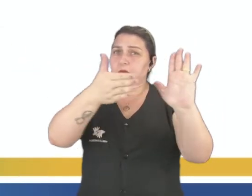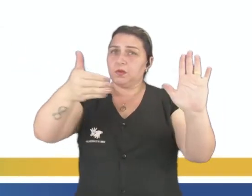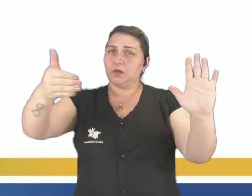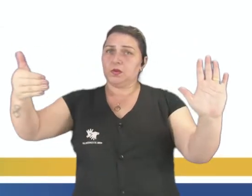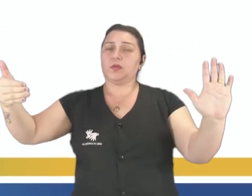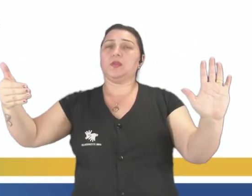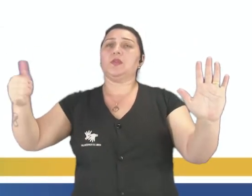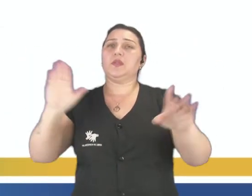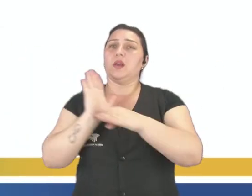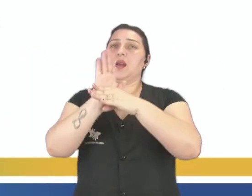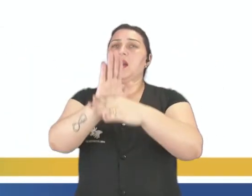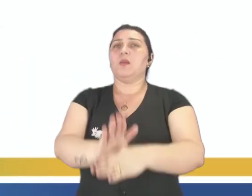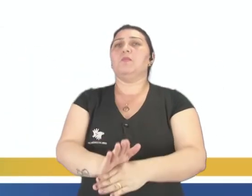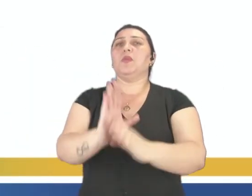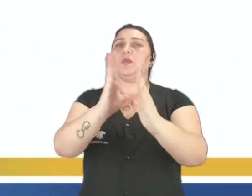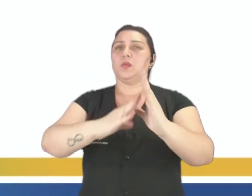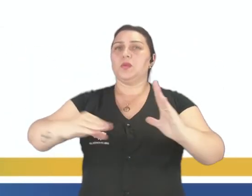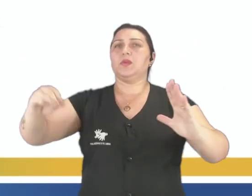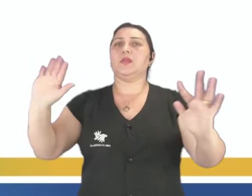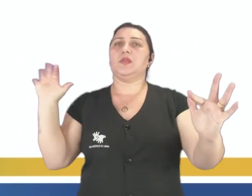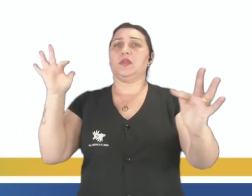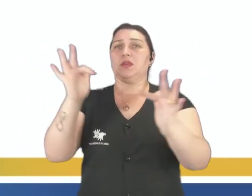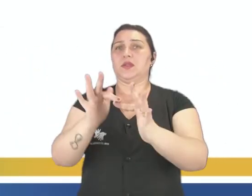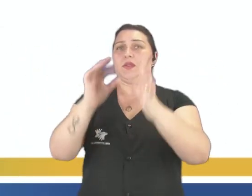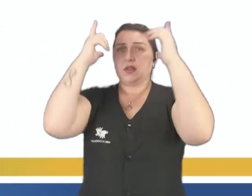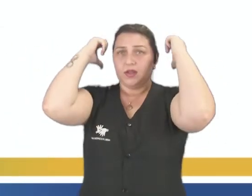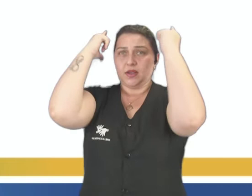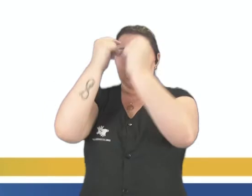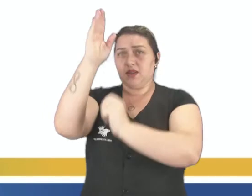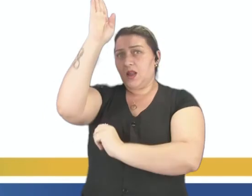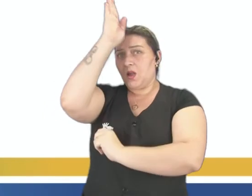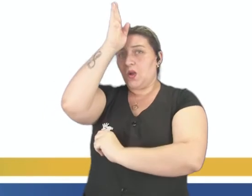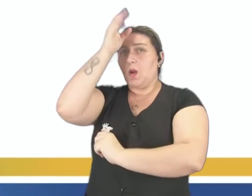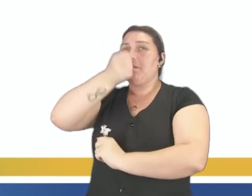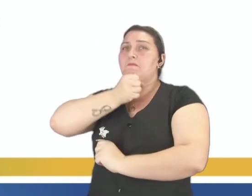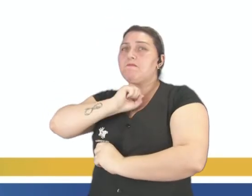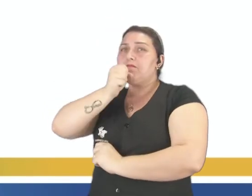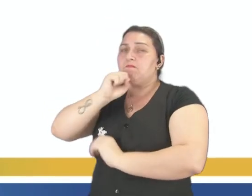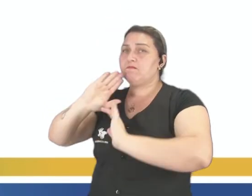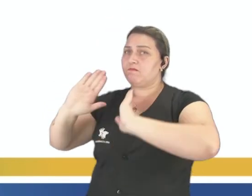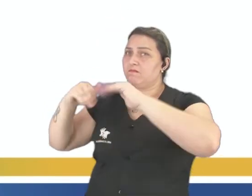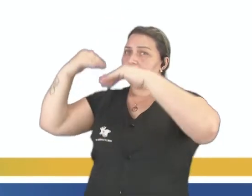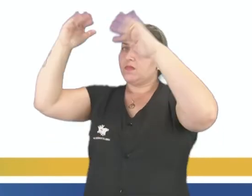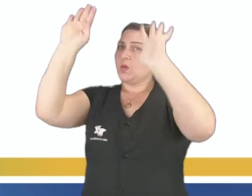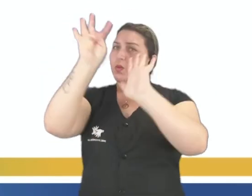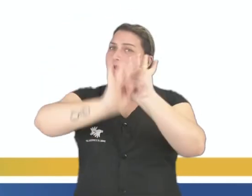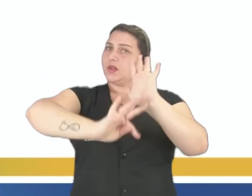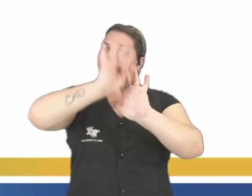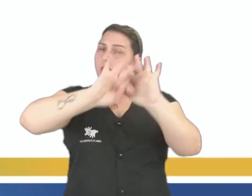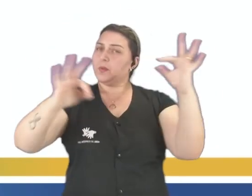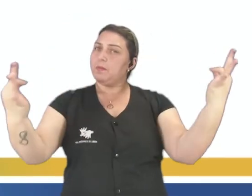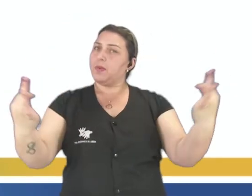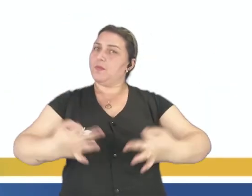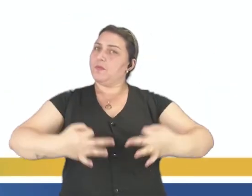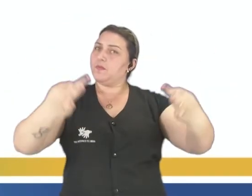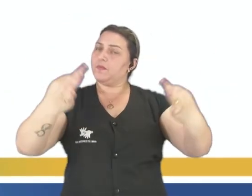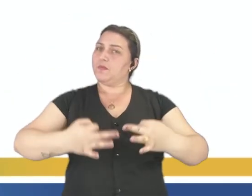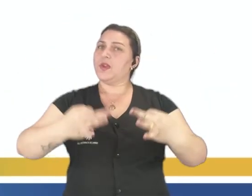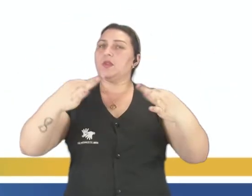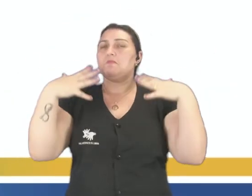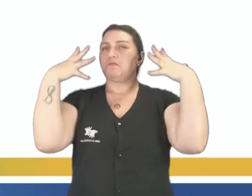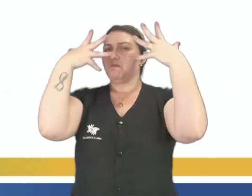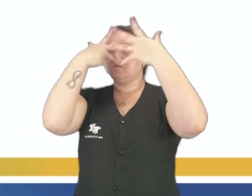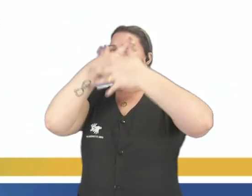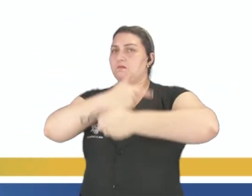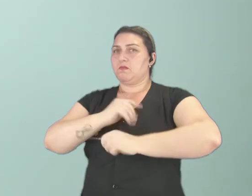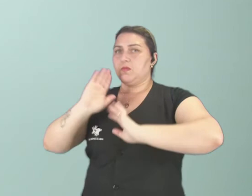se apoiam nos modelos clássicos de Grécia e Roma antiga, né, para desenvolverem seus textos, para desenvolverem também